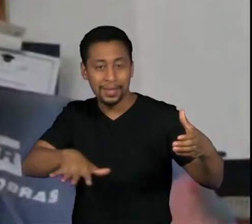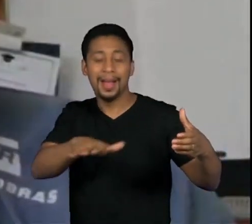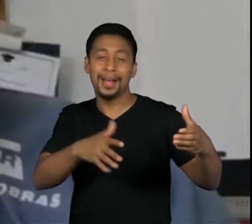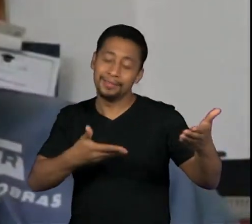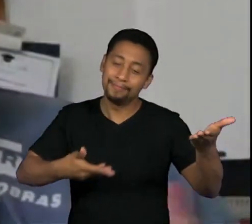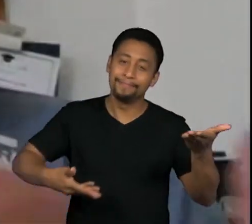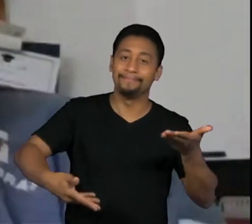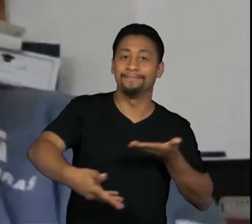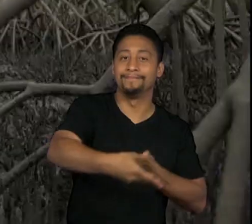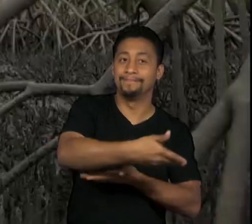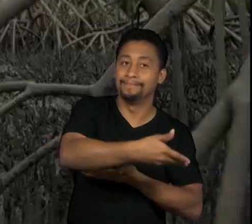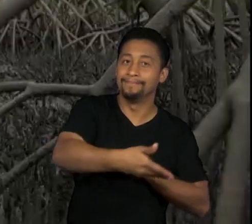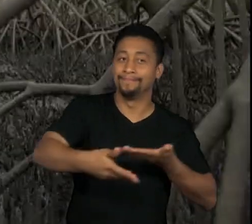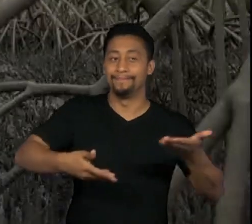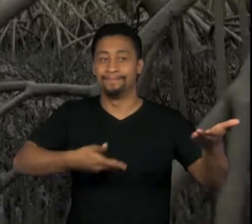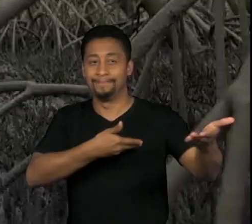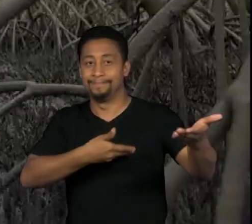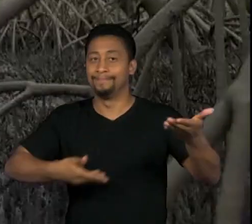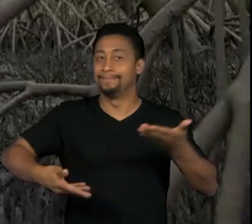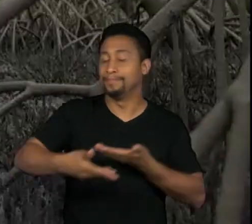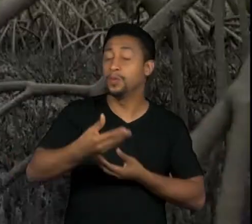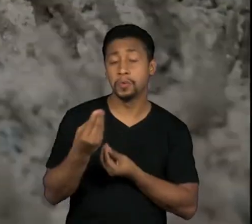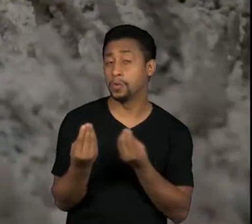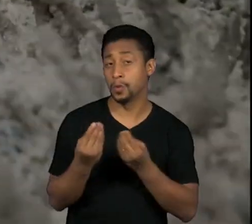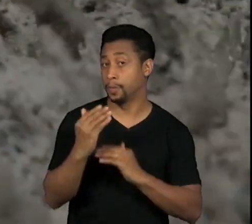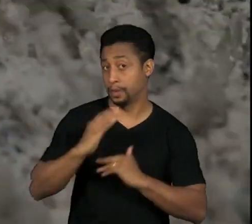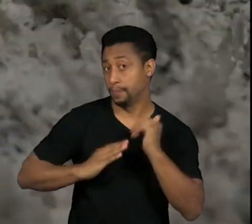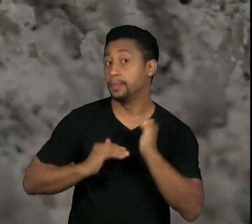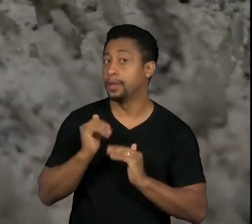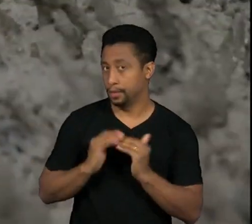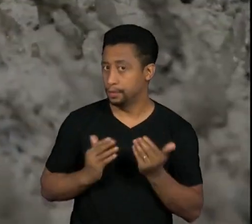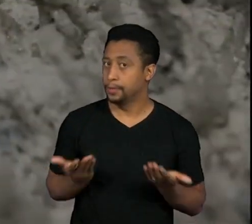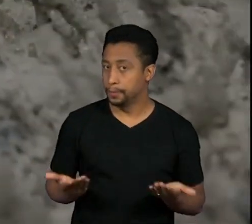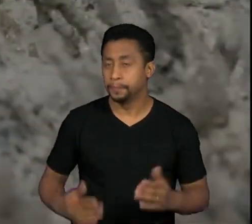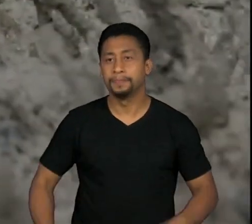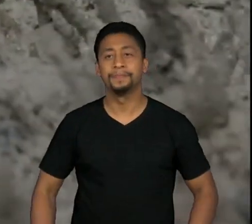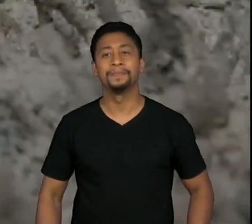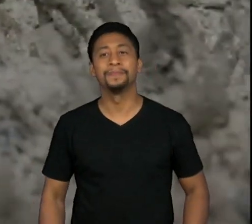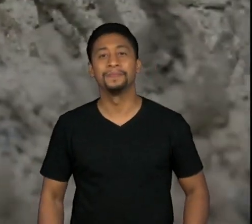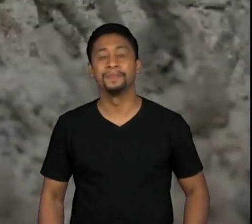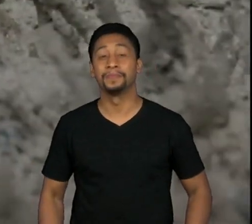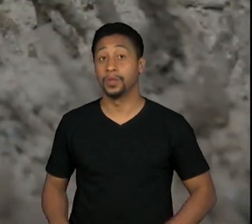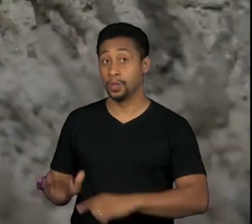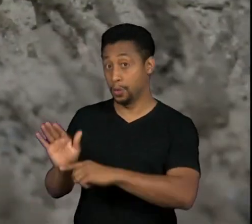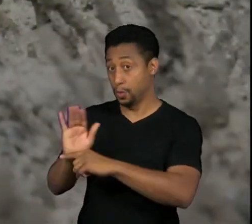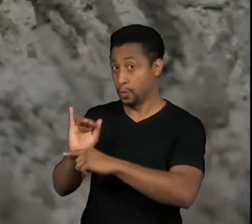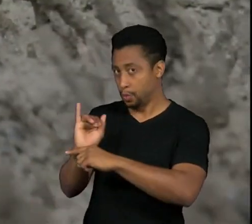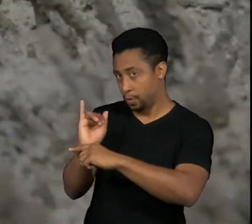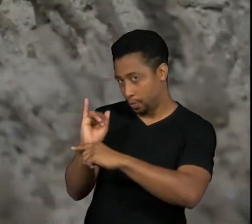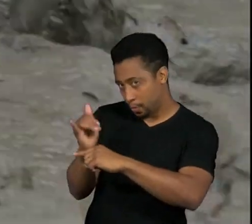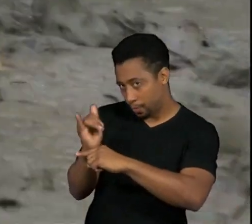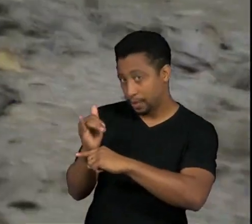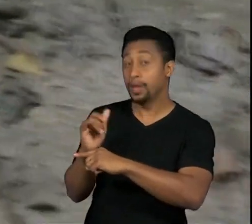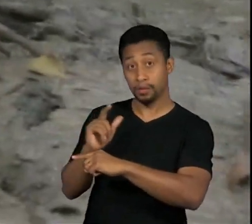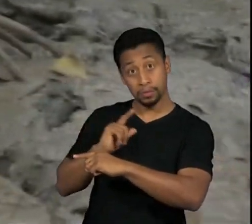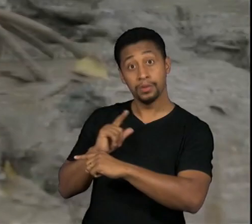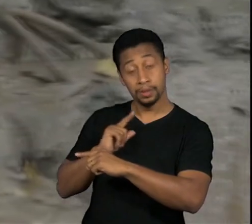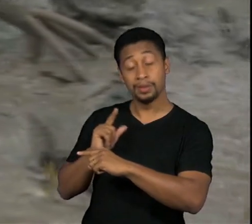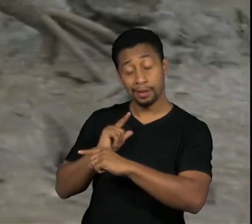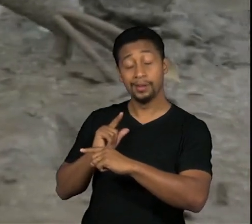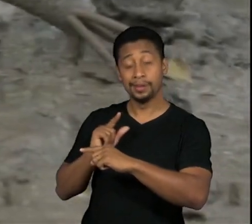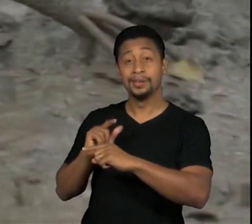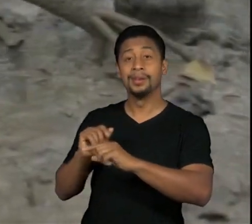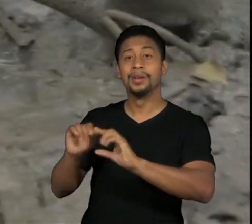essa ideia na prática. O documentário disponível no canal do YouTube do projeto Mangues